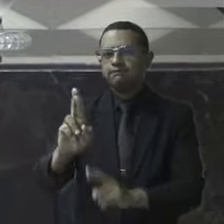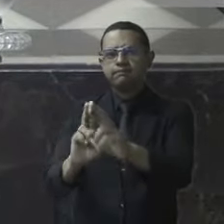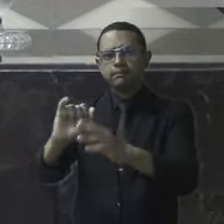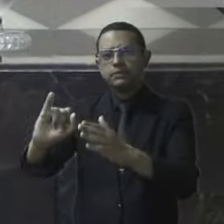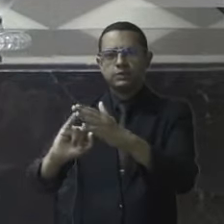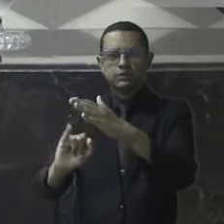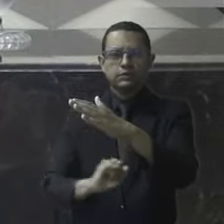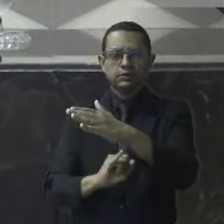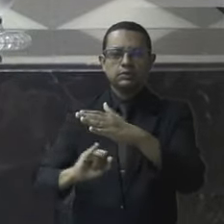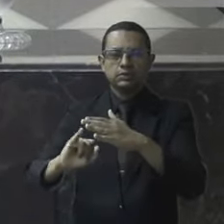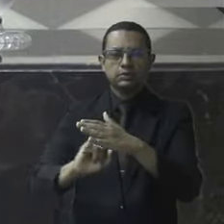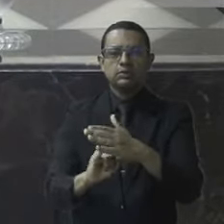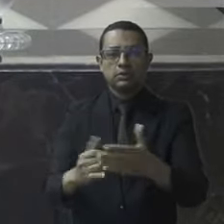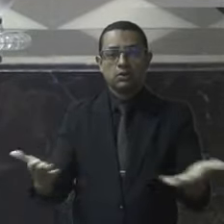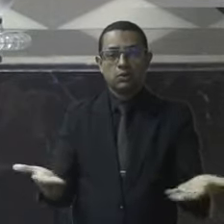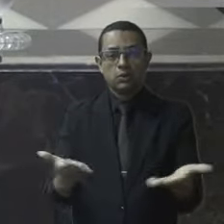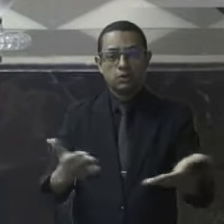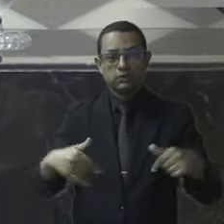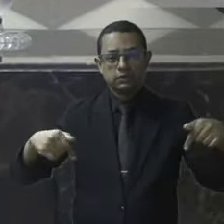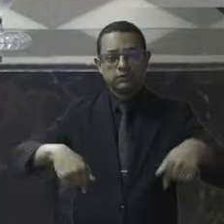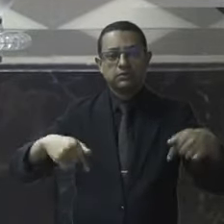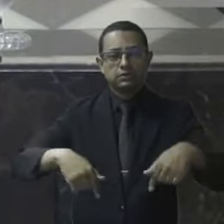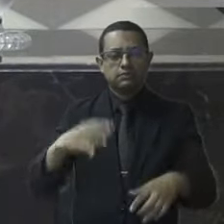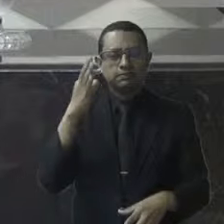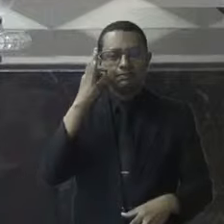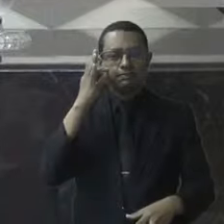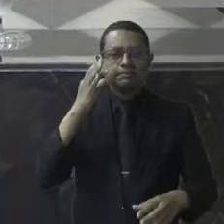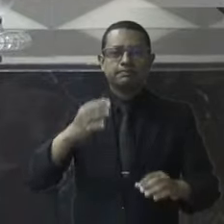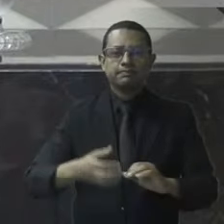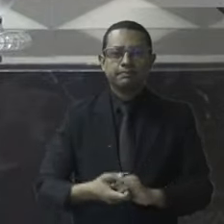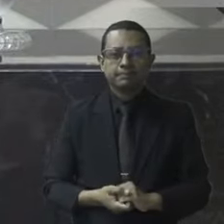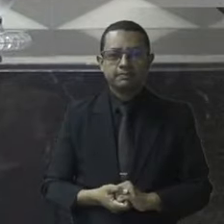instituições que estão aqui presentes,